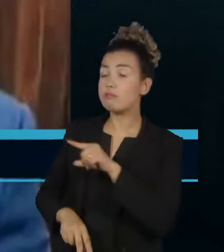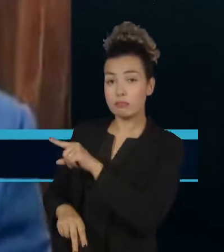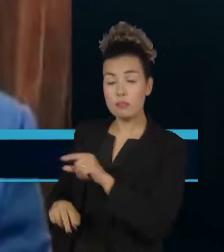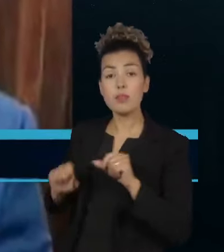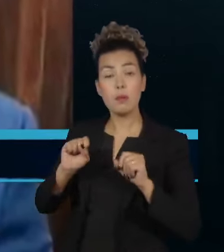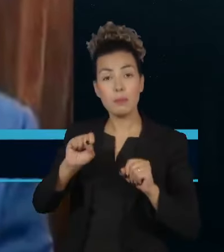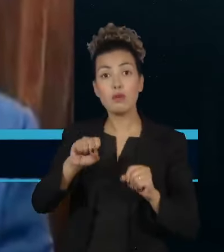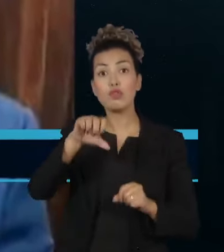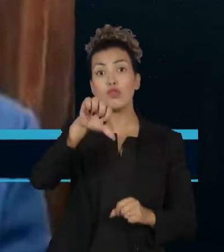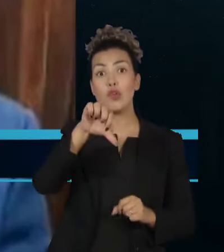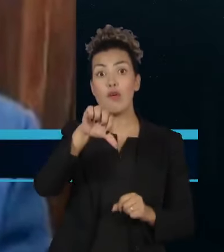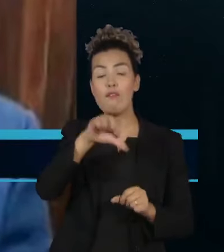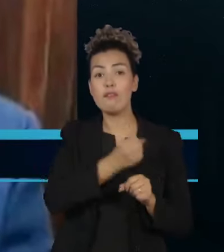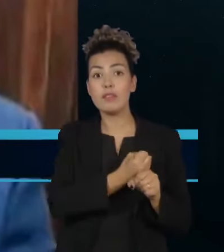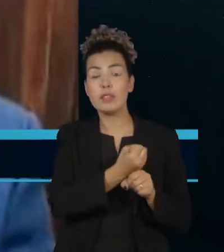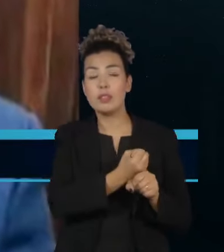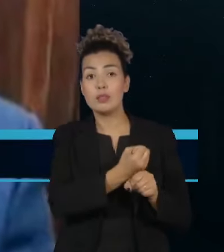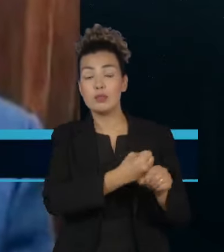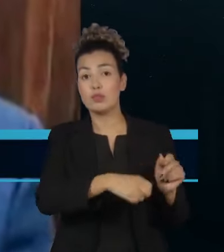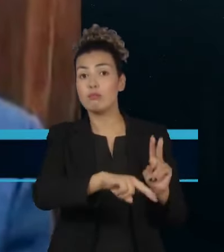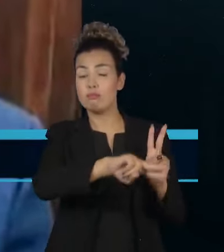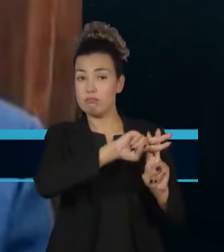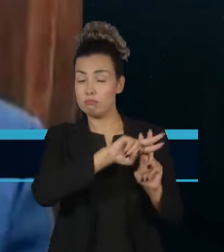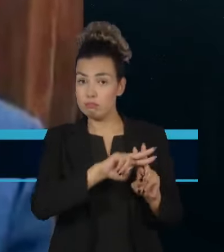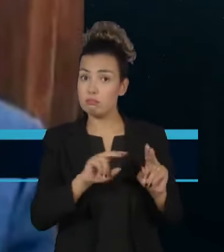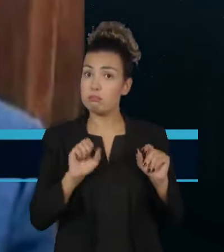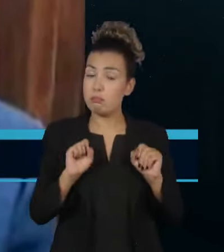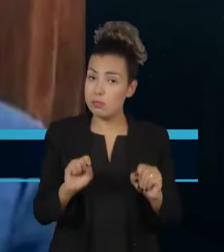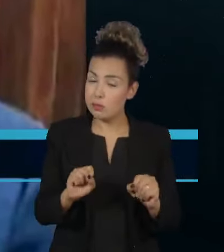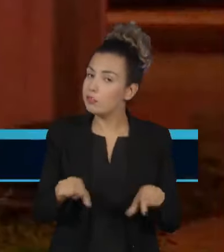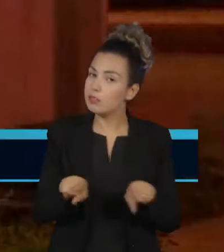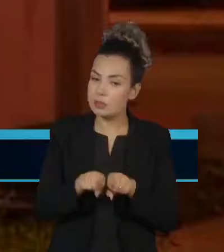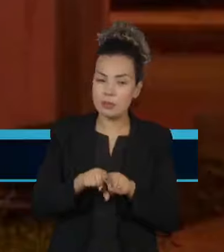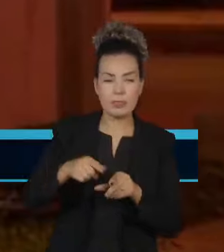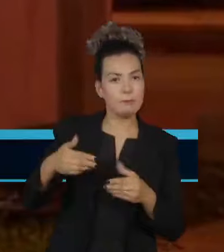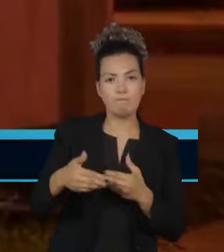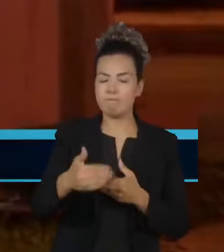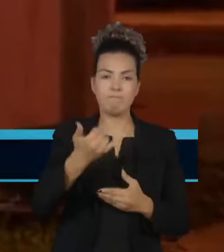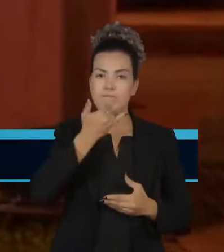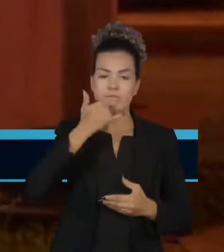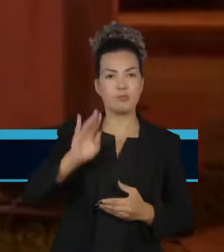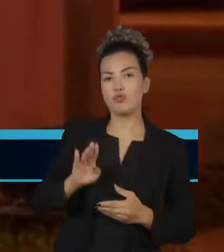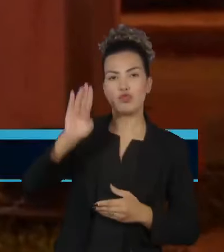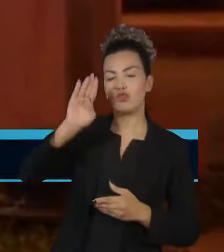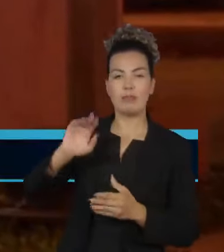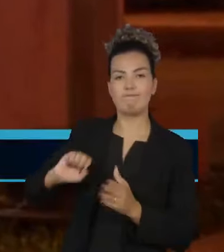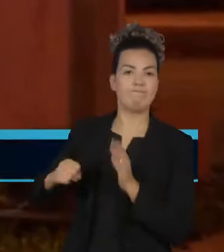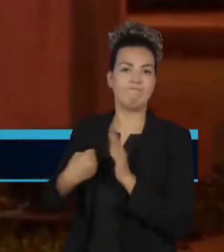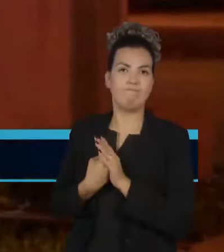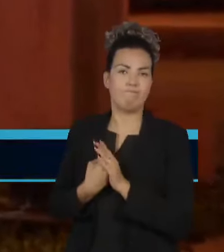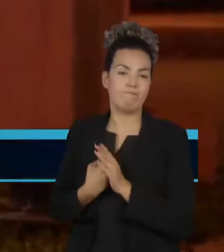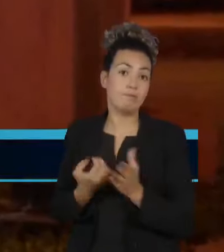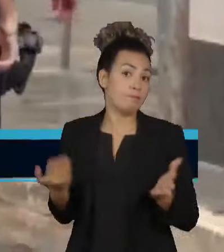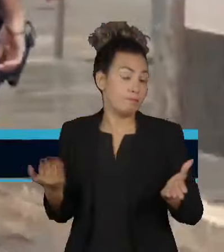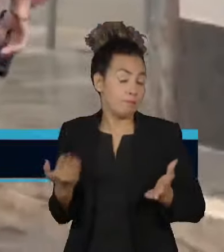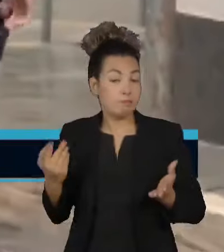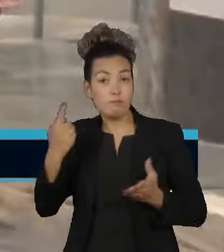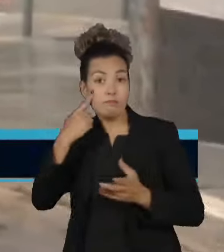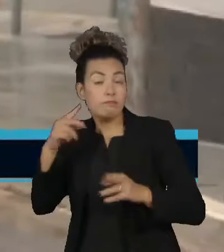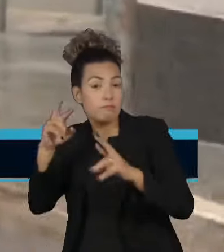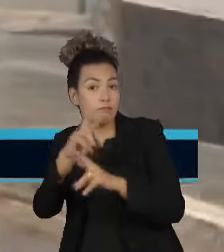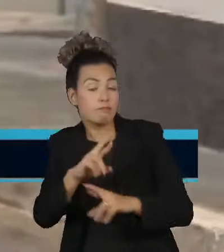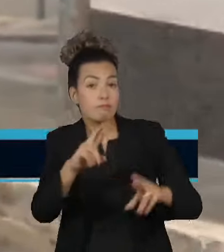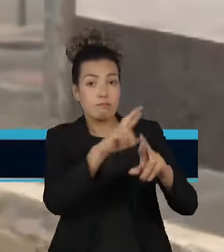a 9 anos de prisão e ainda ficaria inelegível. Esse inquérito agora faz parte da Operação